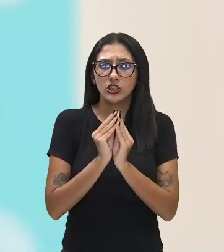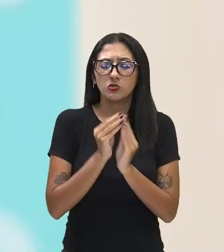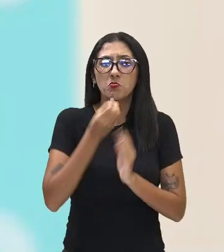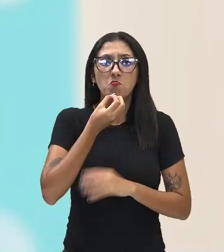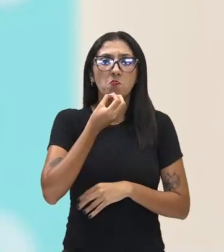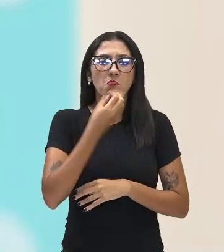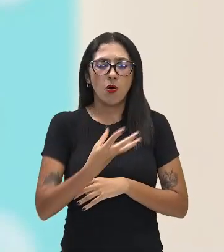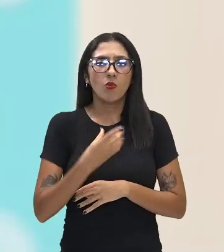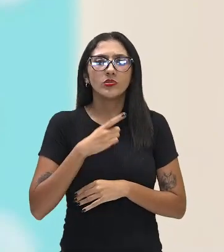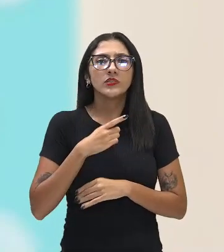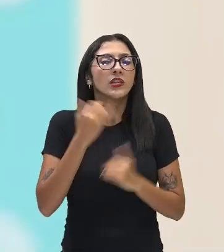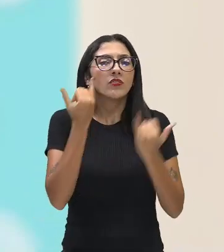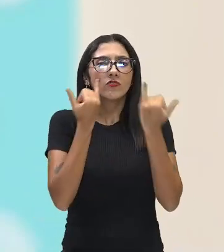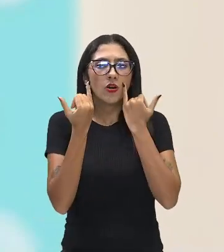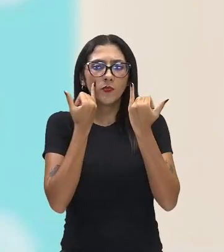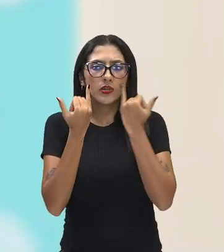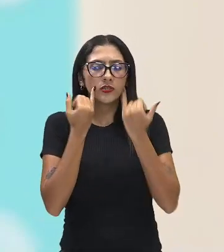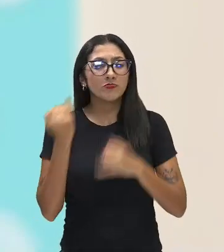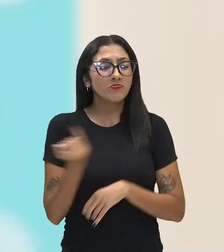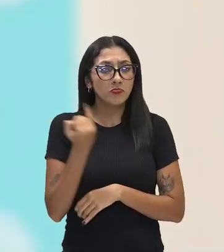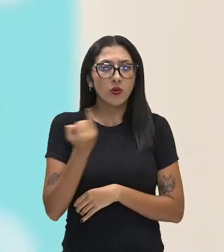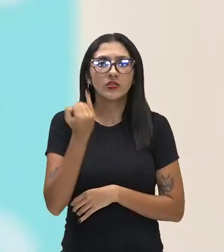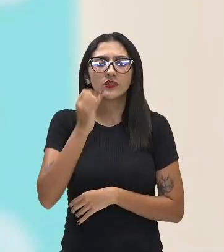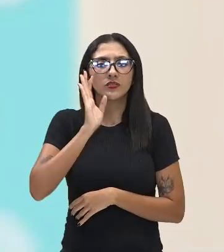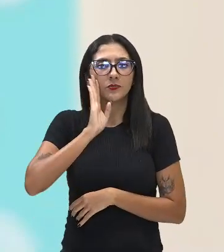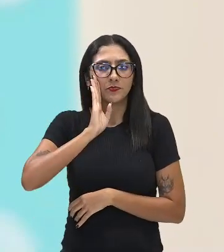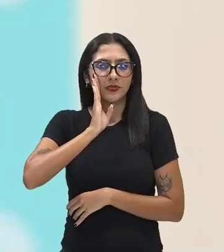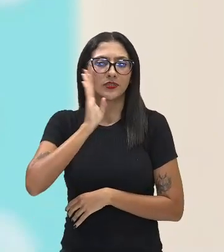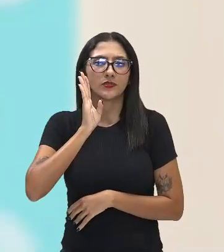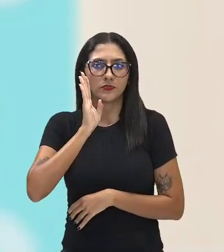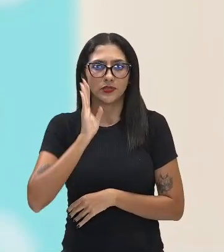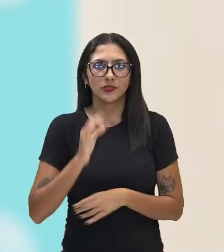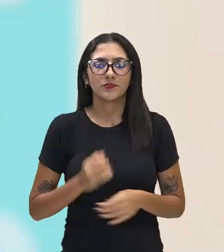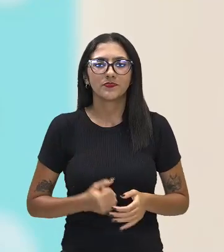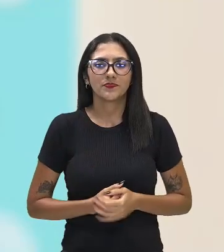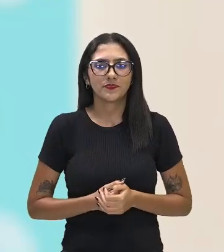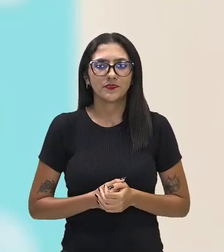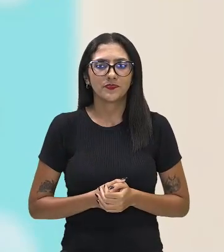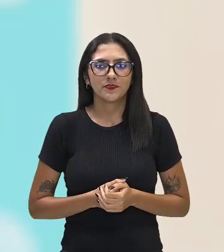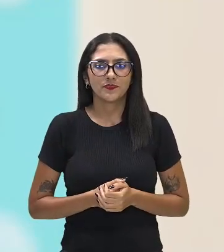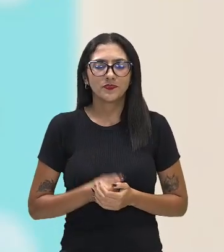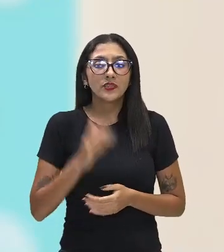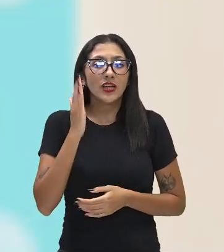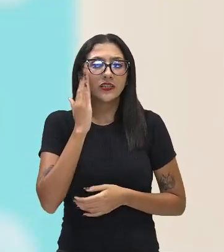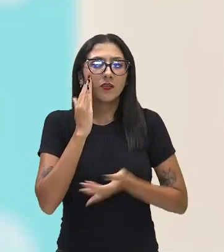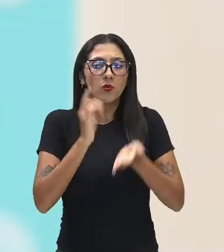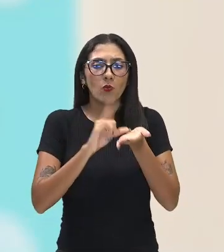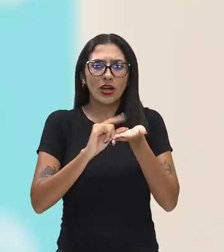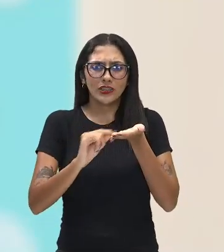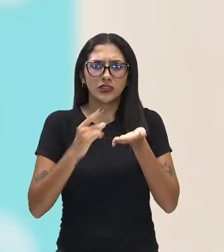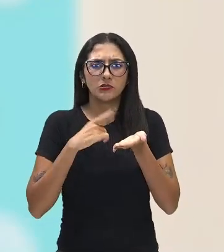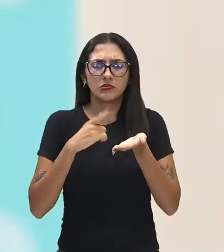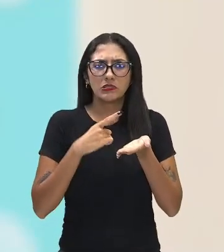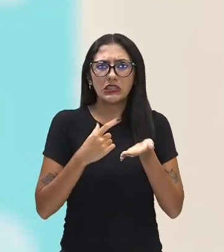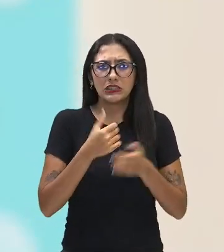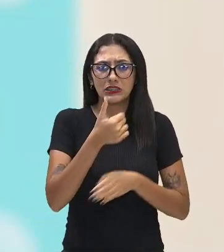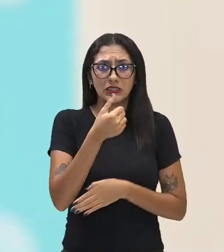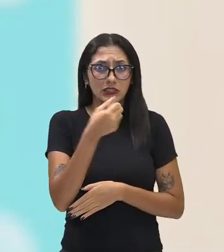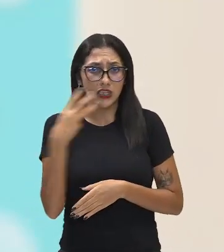as informações essenciais, como aconteceu nesse artigo. Vocês sabem que um artigo tem de 13